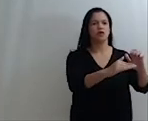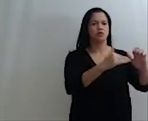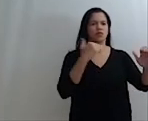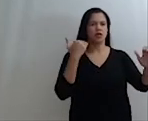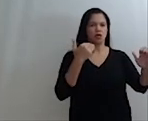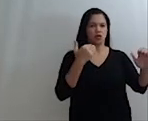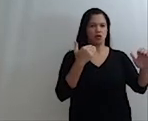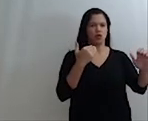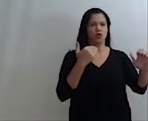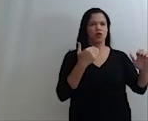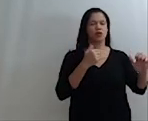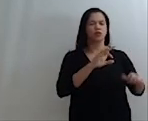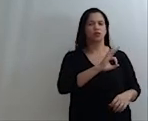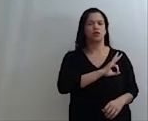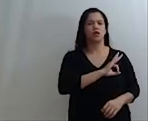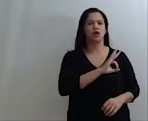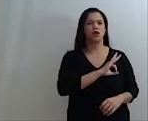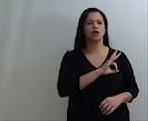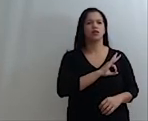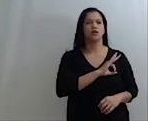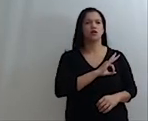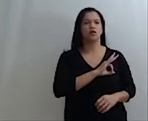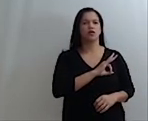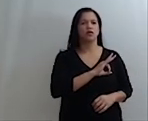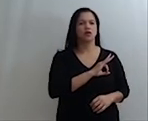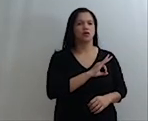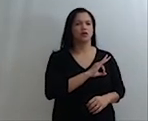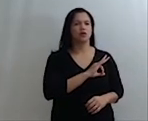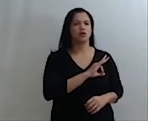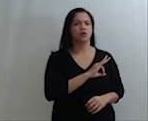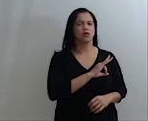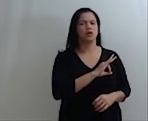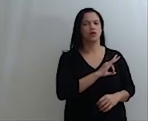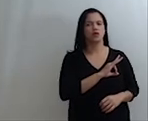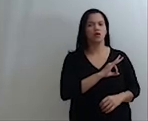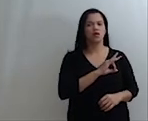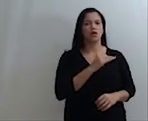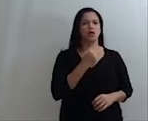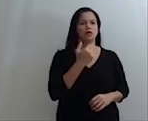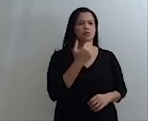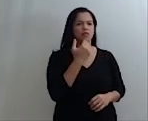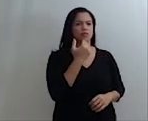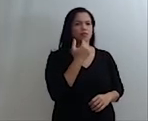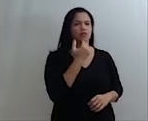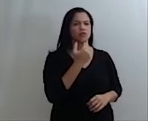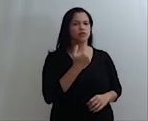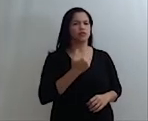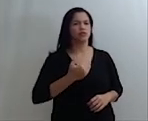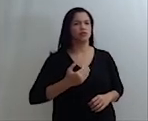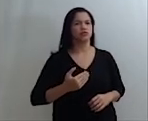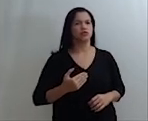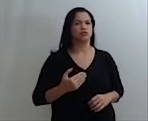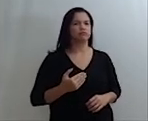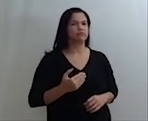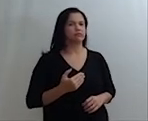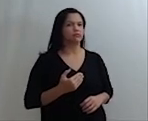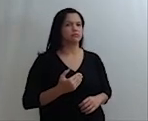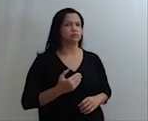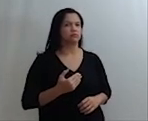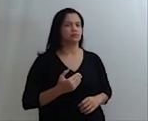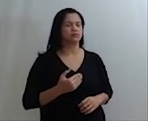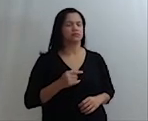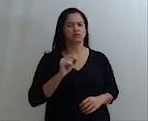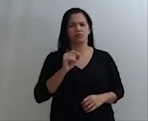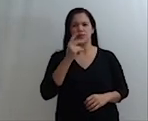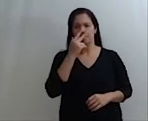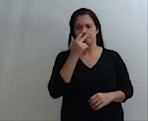do que ele considerava ser o maior suspeito pedindo para para ela confirmar né O que já denota